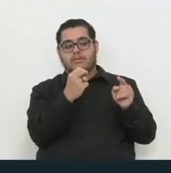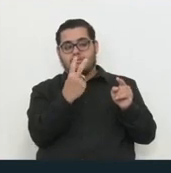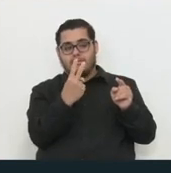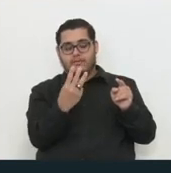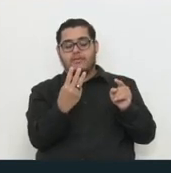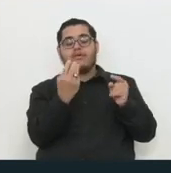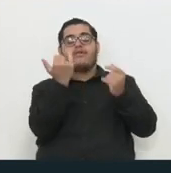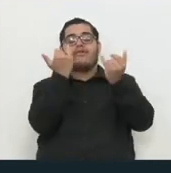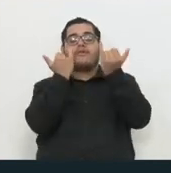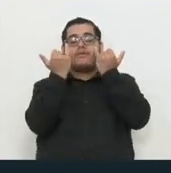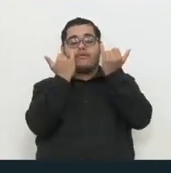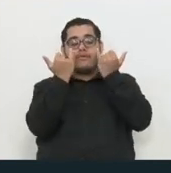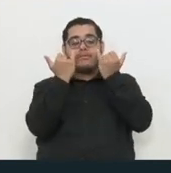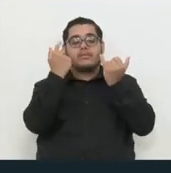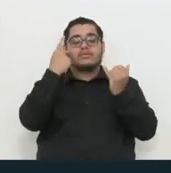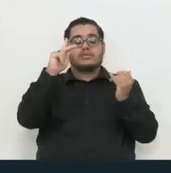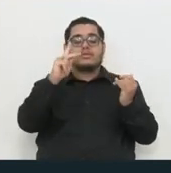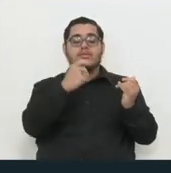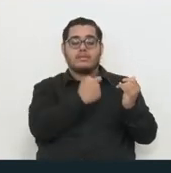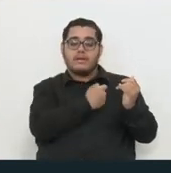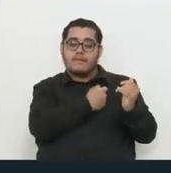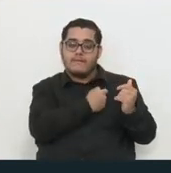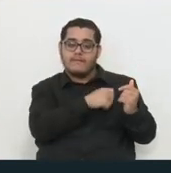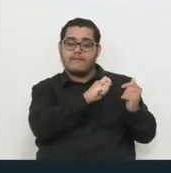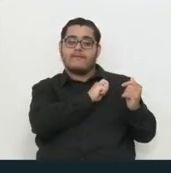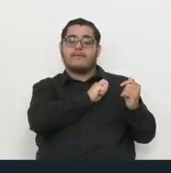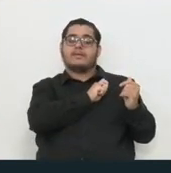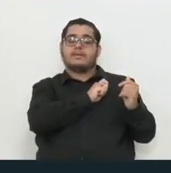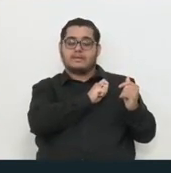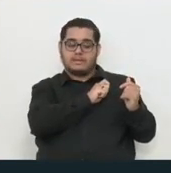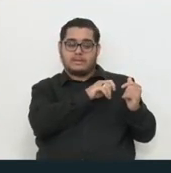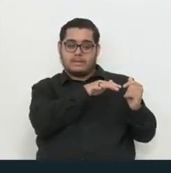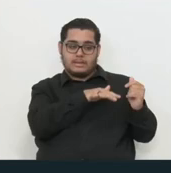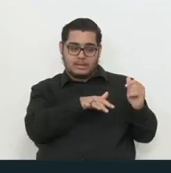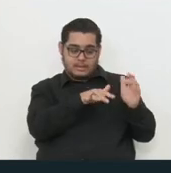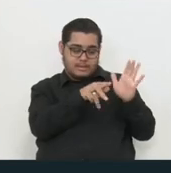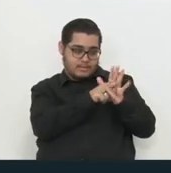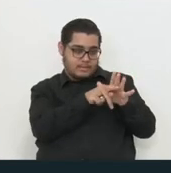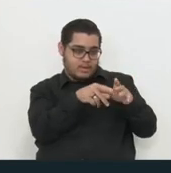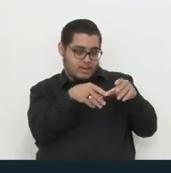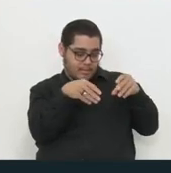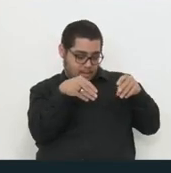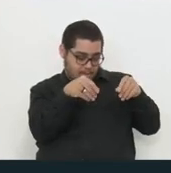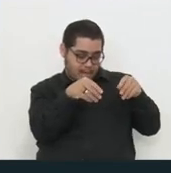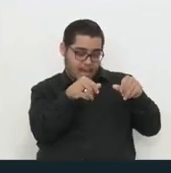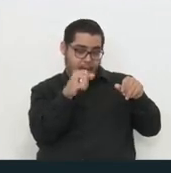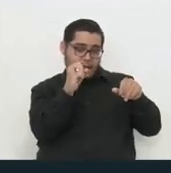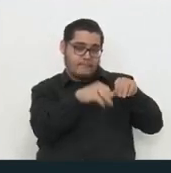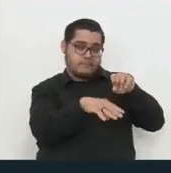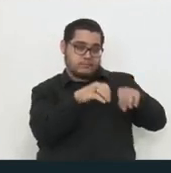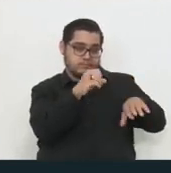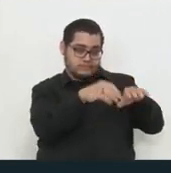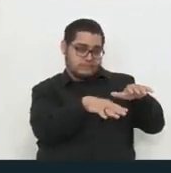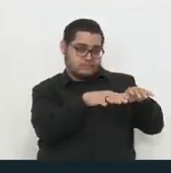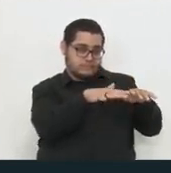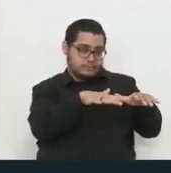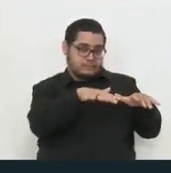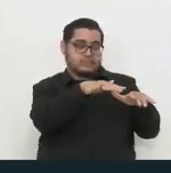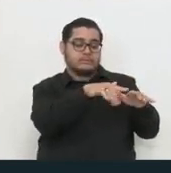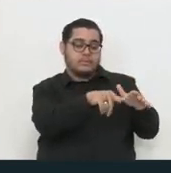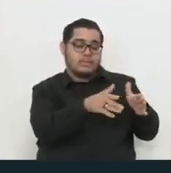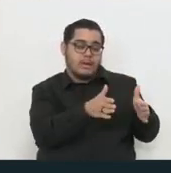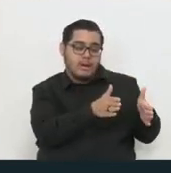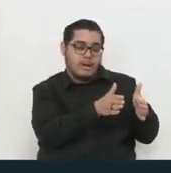sobre o controle de fiscalização no tocante a qualidade de terra depositada no curso de água do